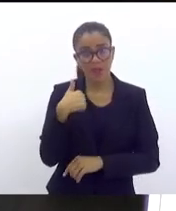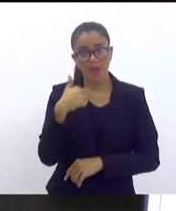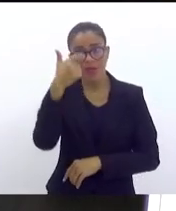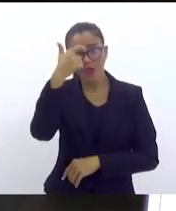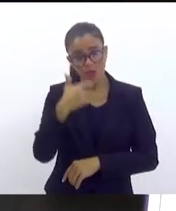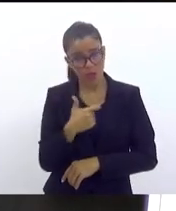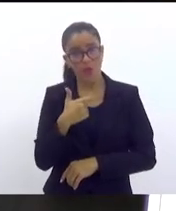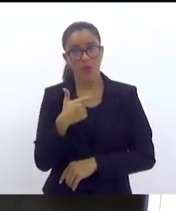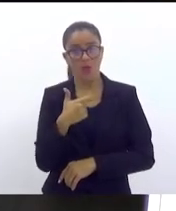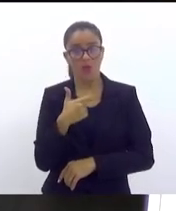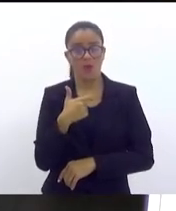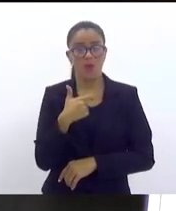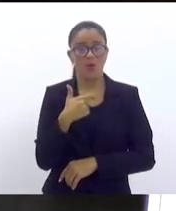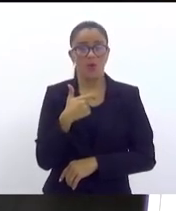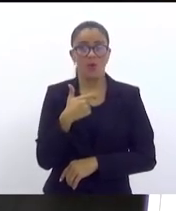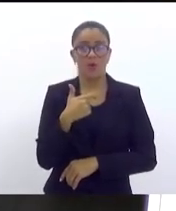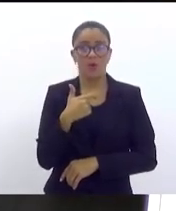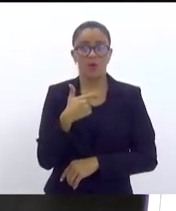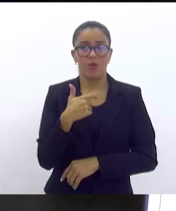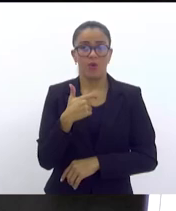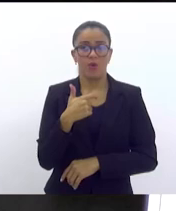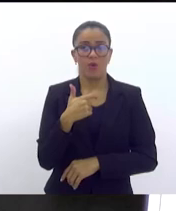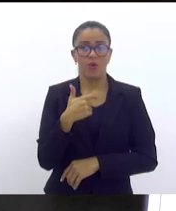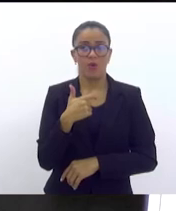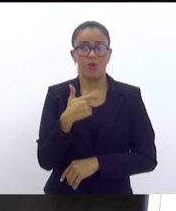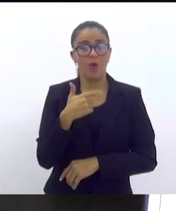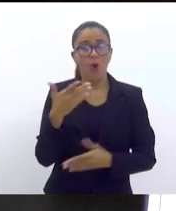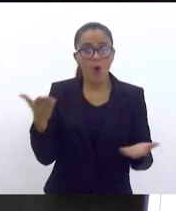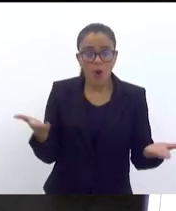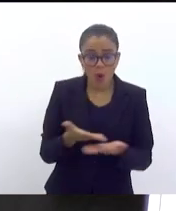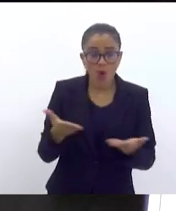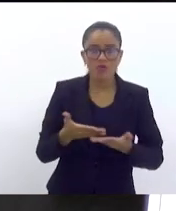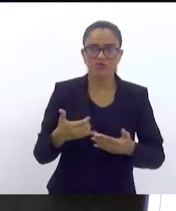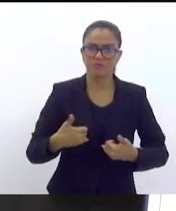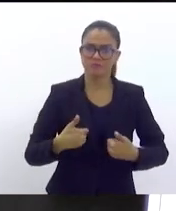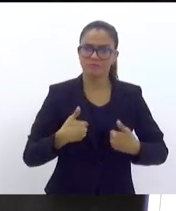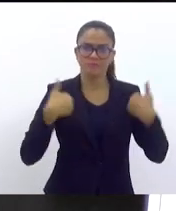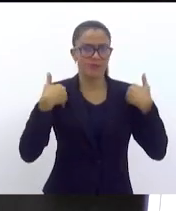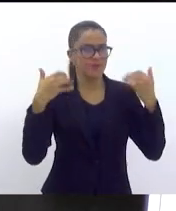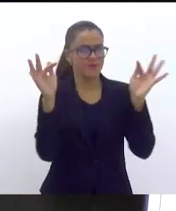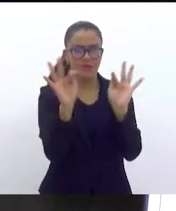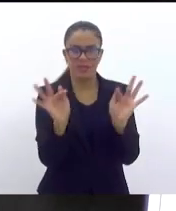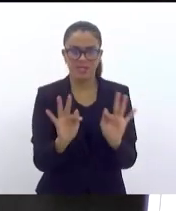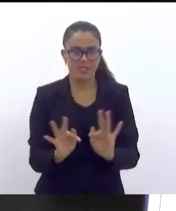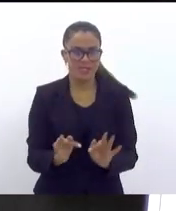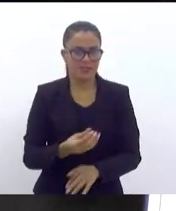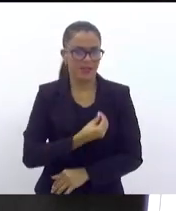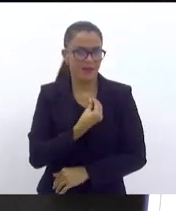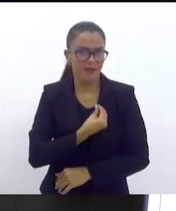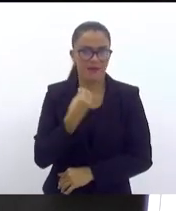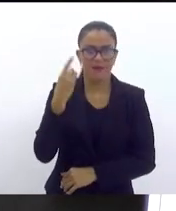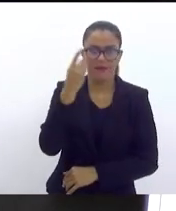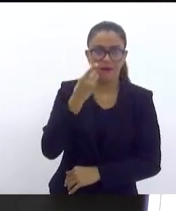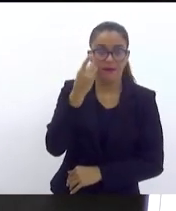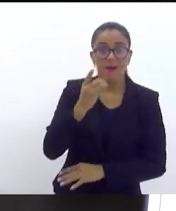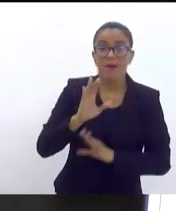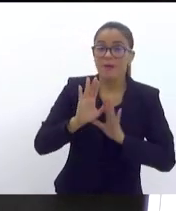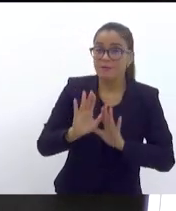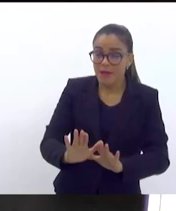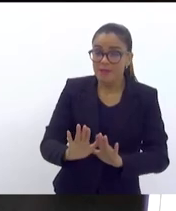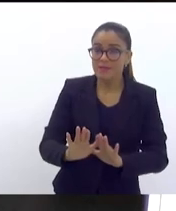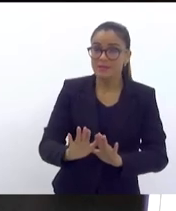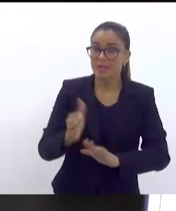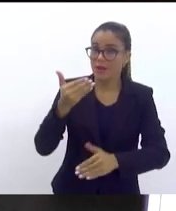corporativo eu eu tô hoje honrando eu tô muito feliz de estar aqui como deputado mas eu